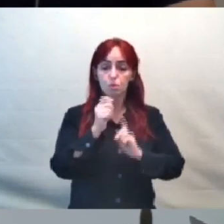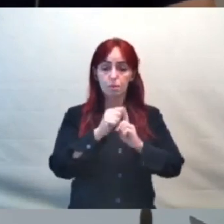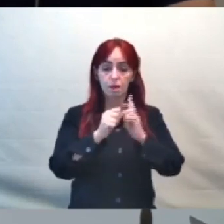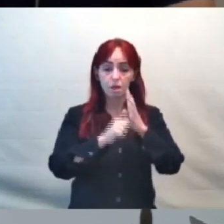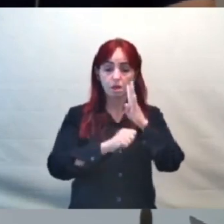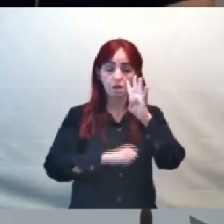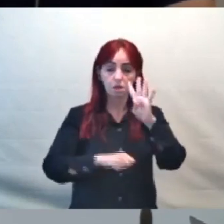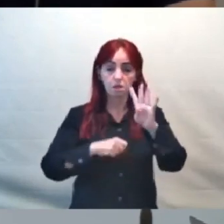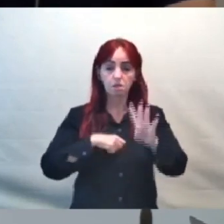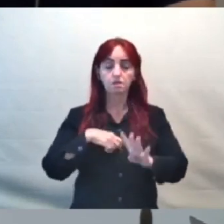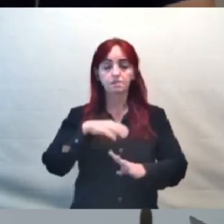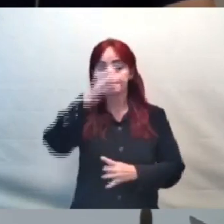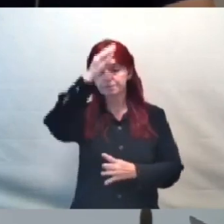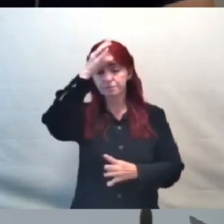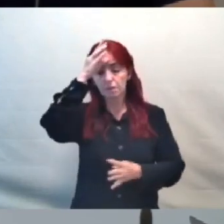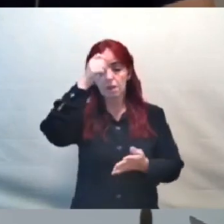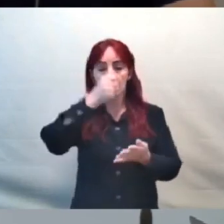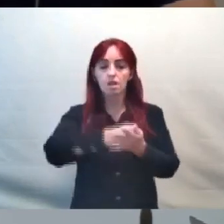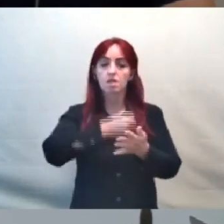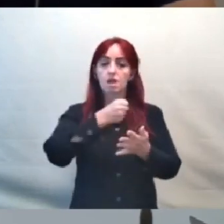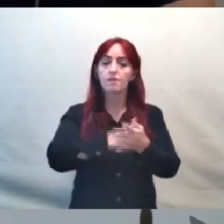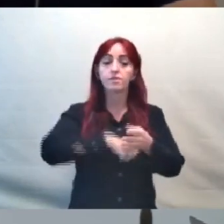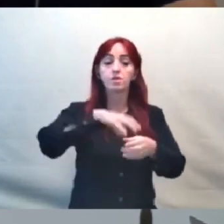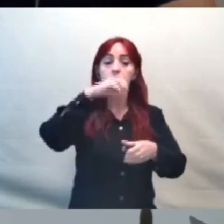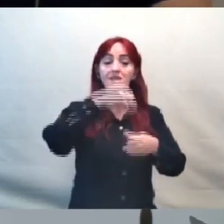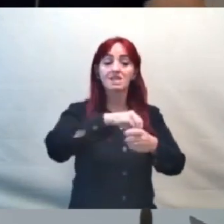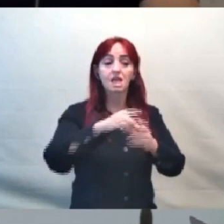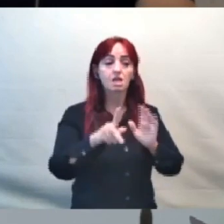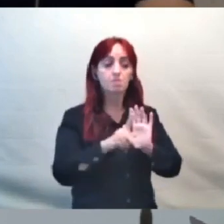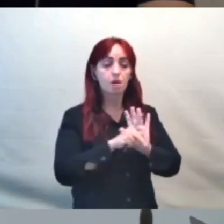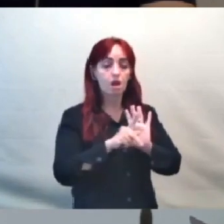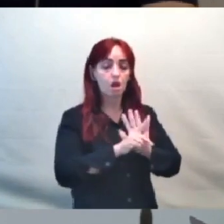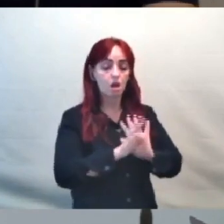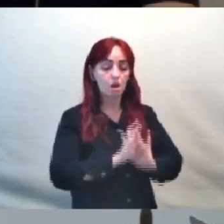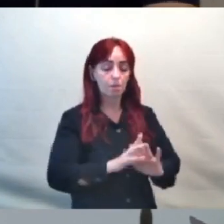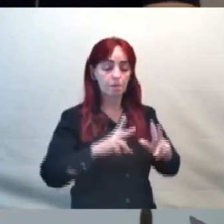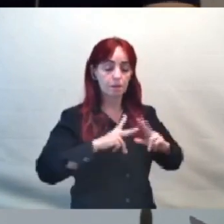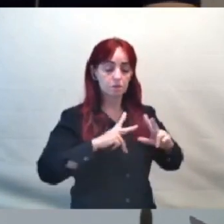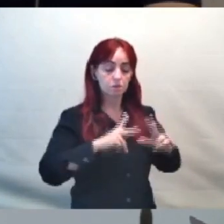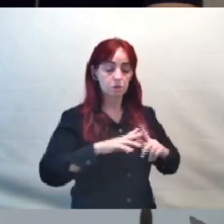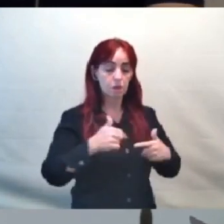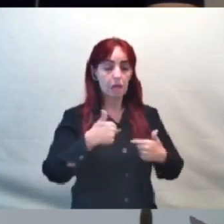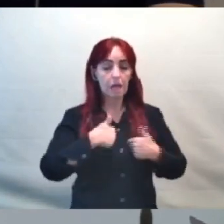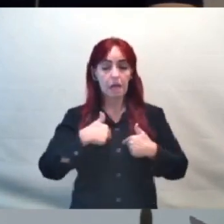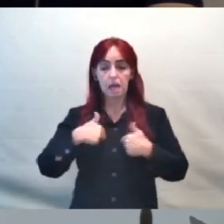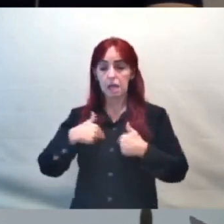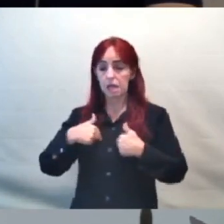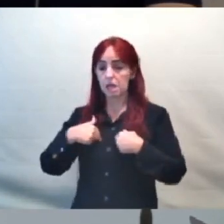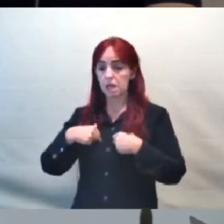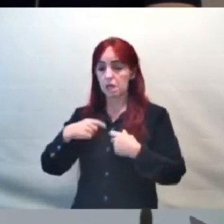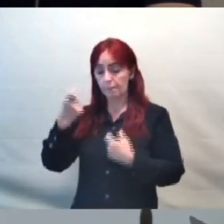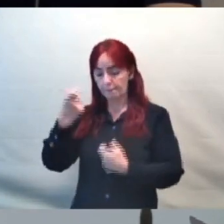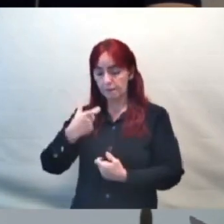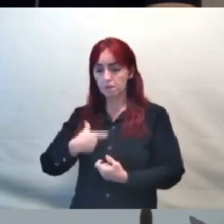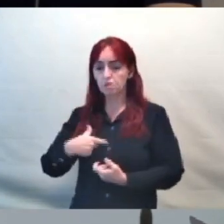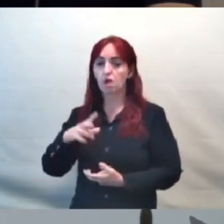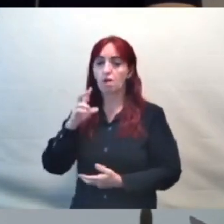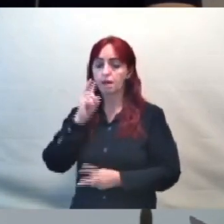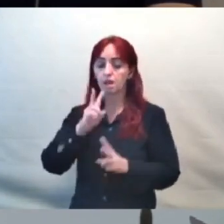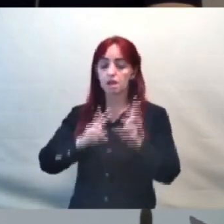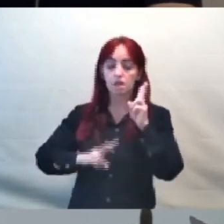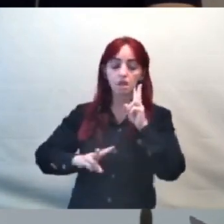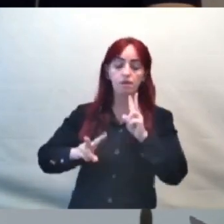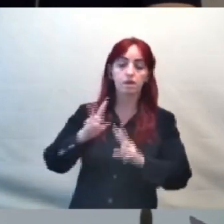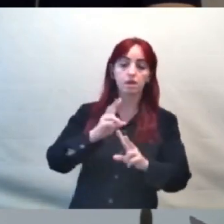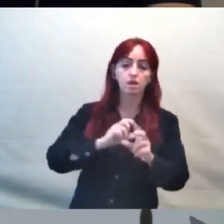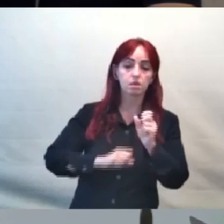muito próprios. Eu, pessoalmente, encarei com alguma resiliência as questões que foram